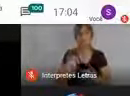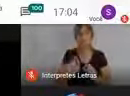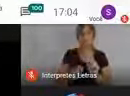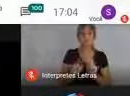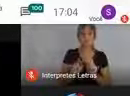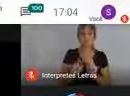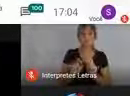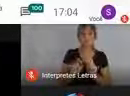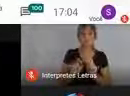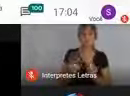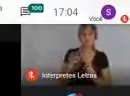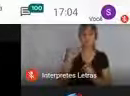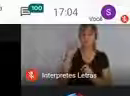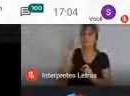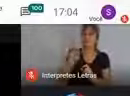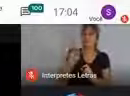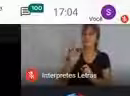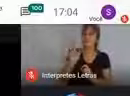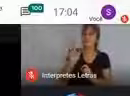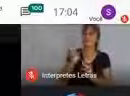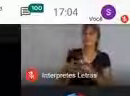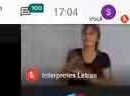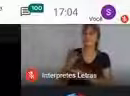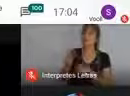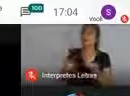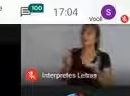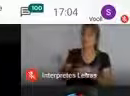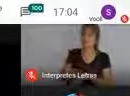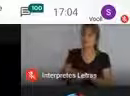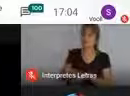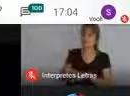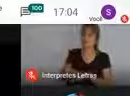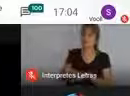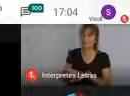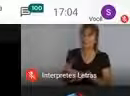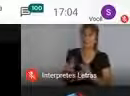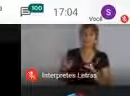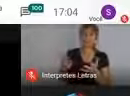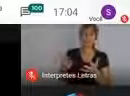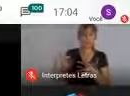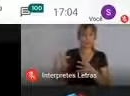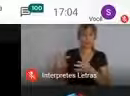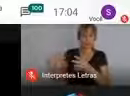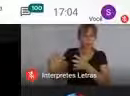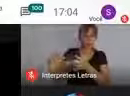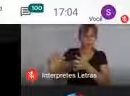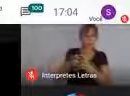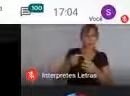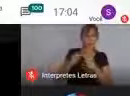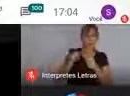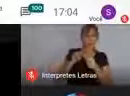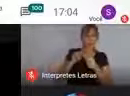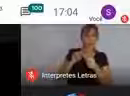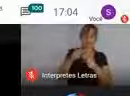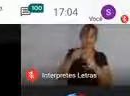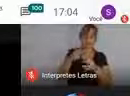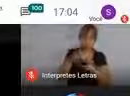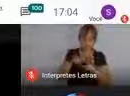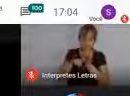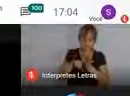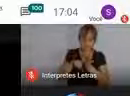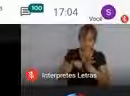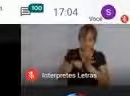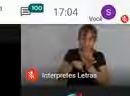onde vem esta palavra? Essa pergunta nos leva a uma investigação que vai nos mostrar o